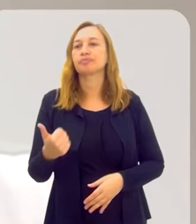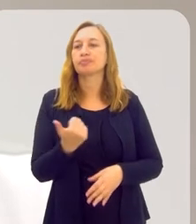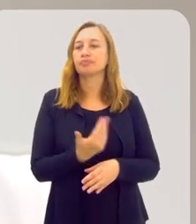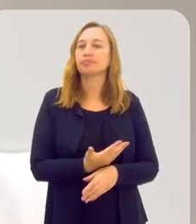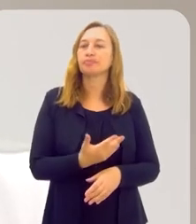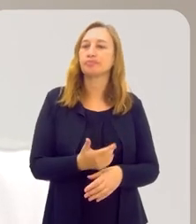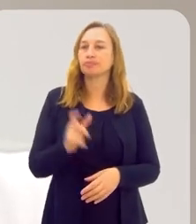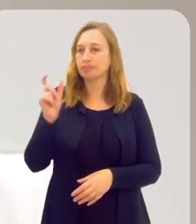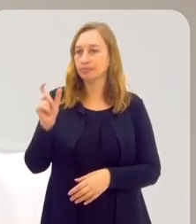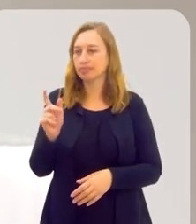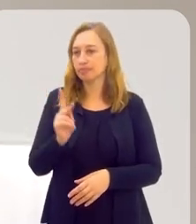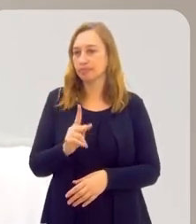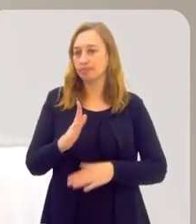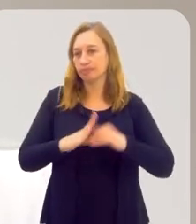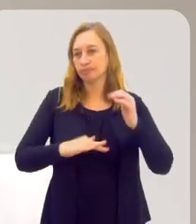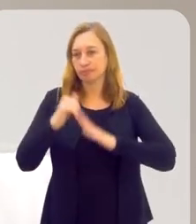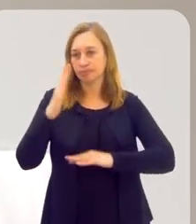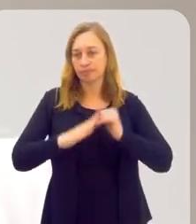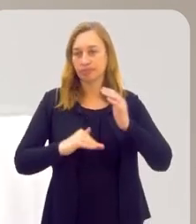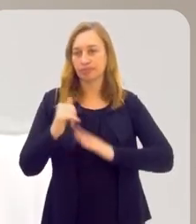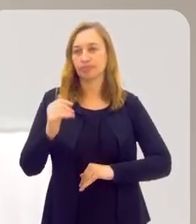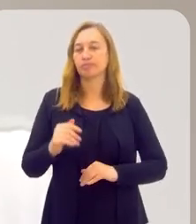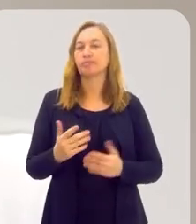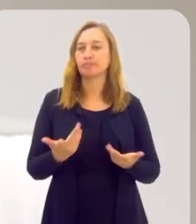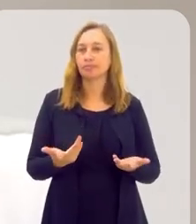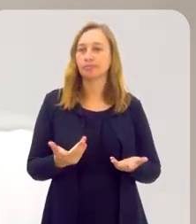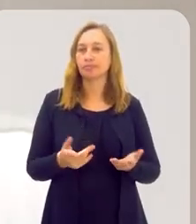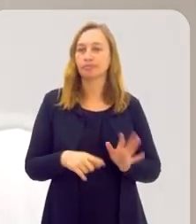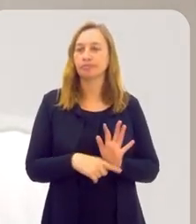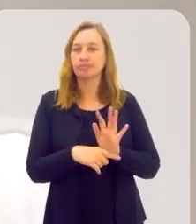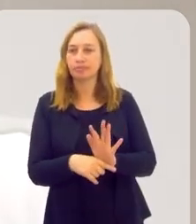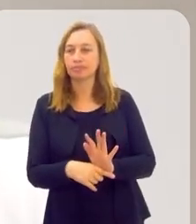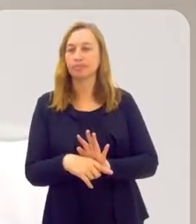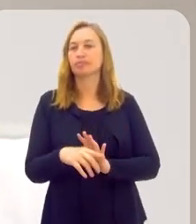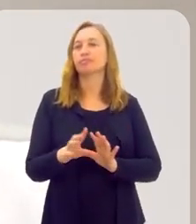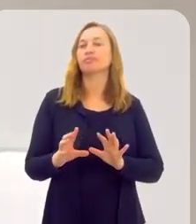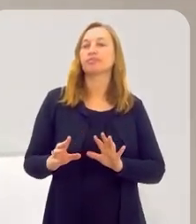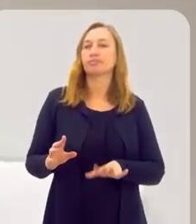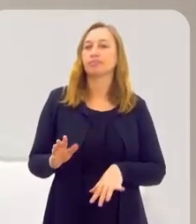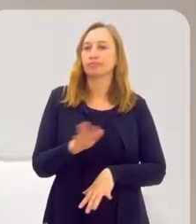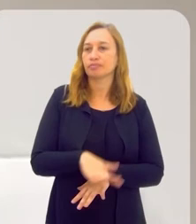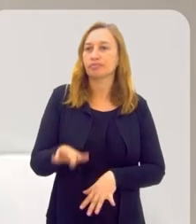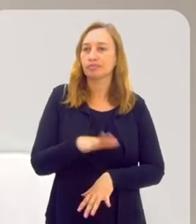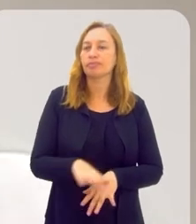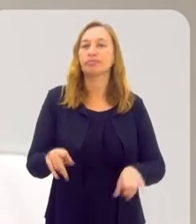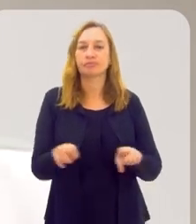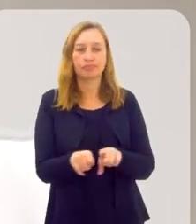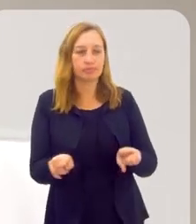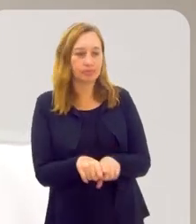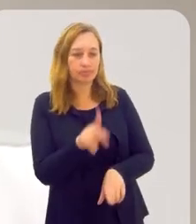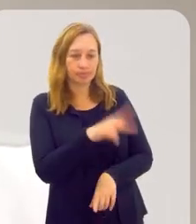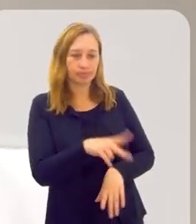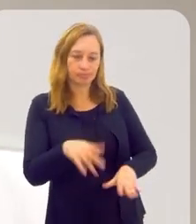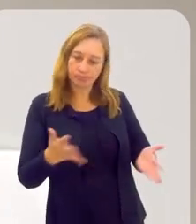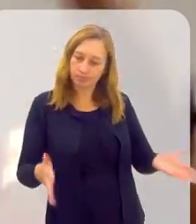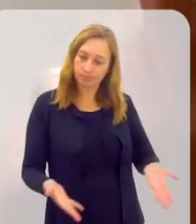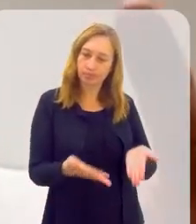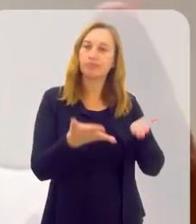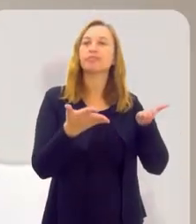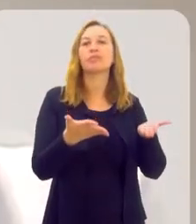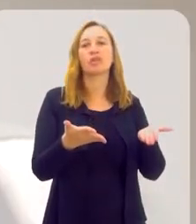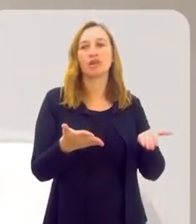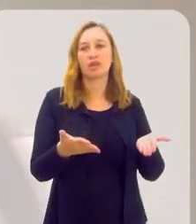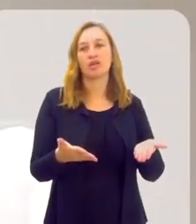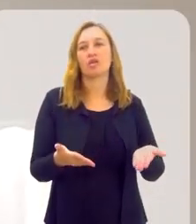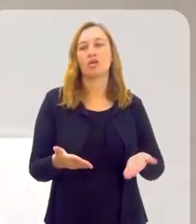crianças poderem praticar desporto e exercício físico. Muitas das vezes, se calhar, com um professor que possa coadjuvar o professor que está a dar a aula. Não ser só